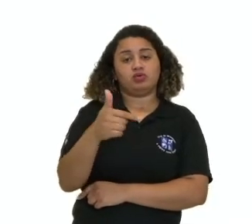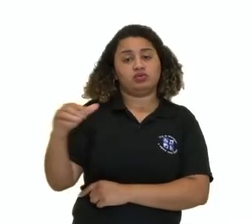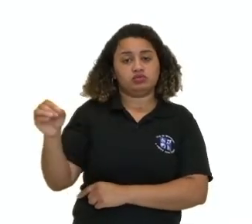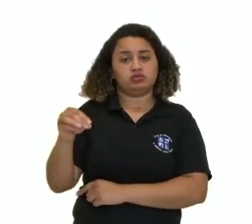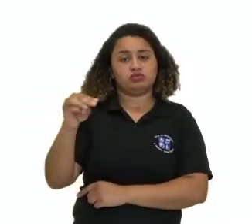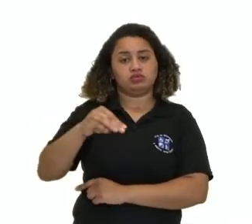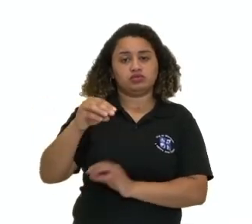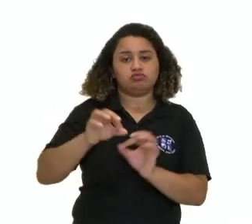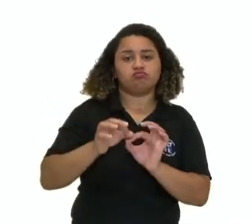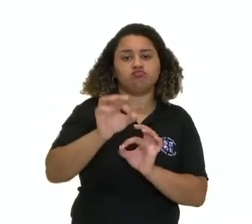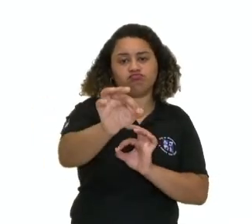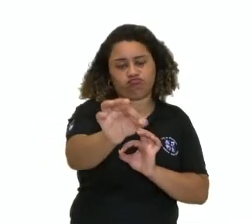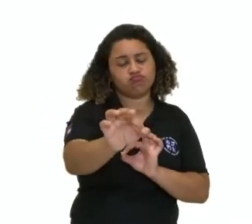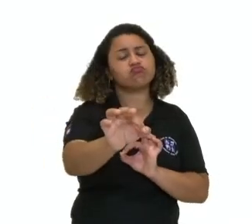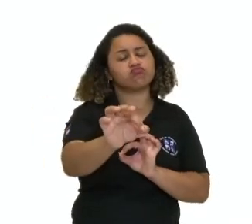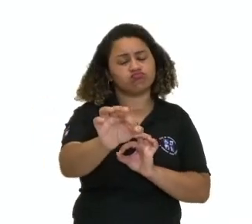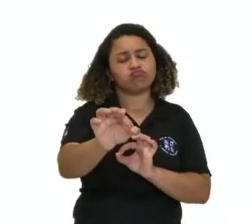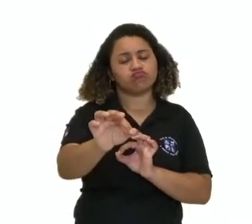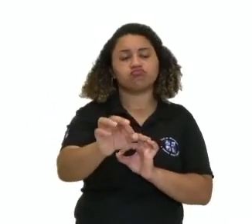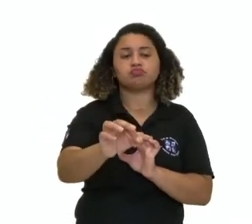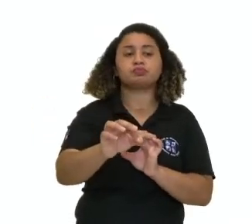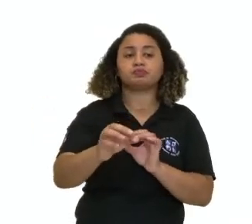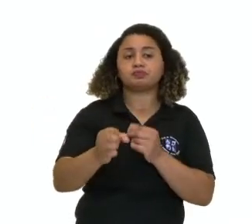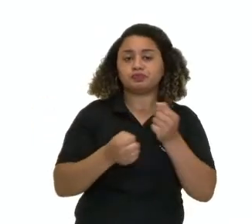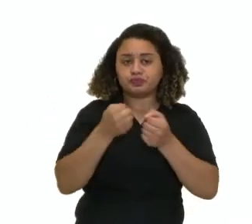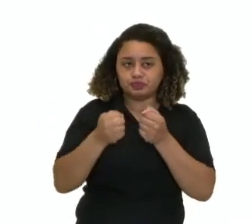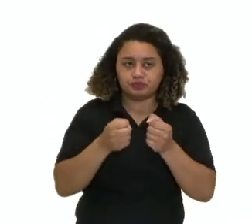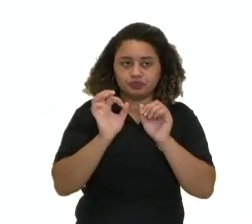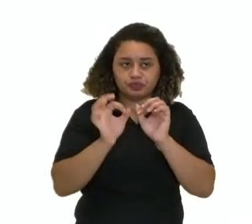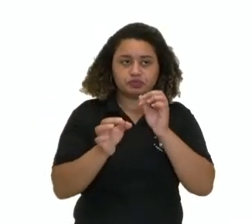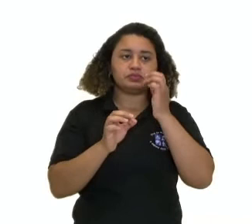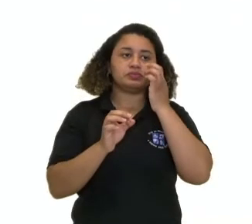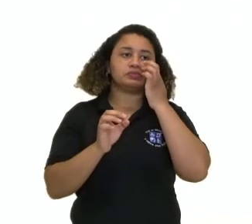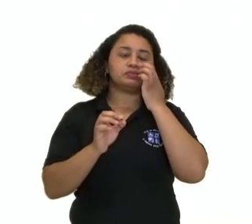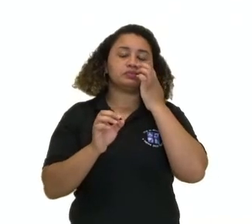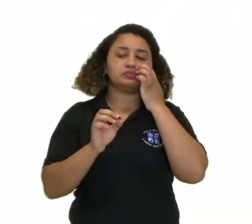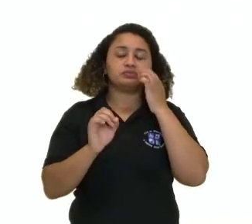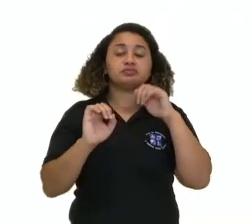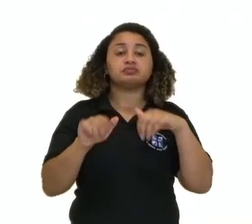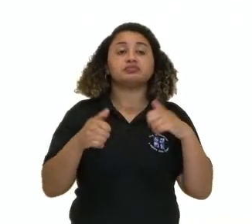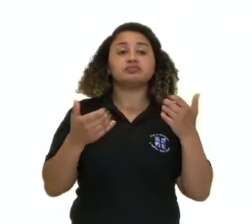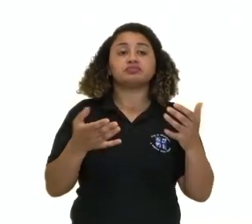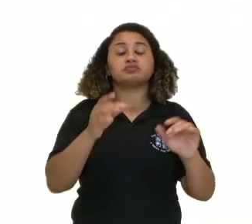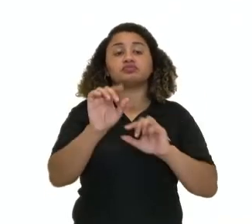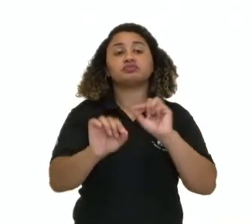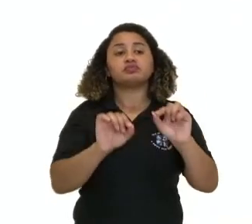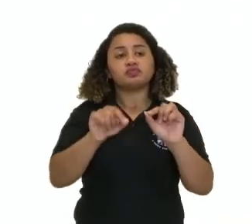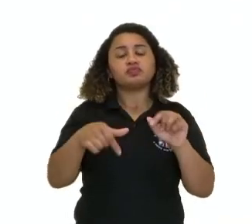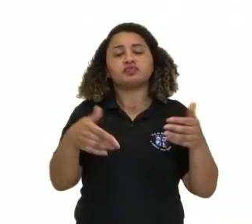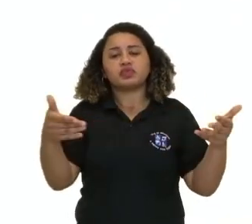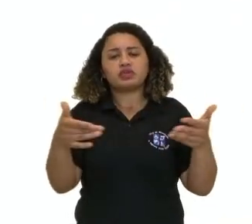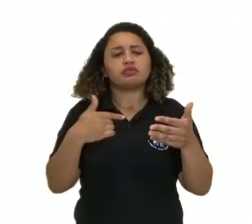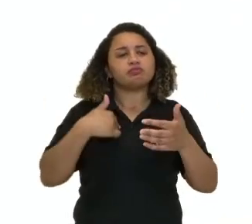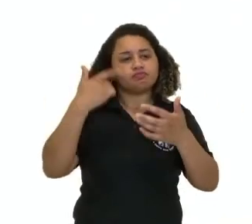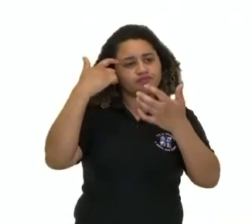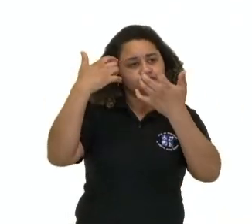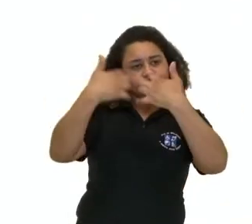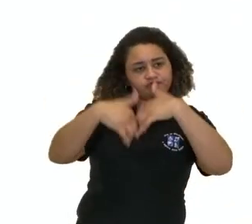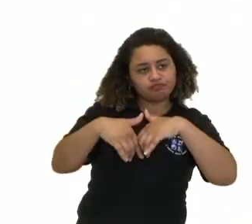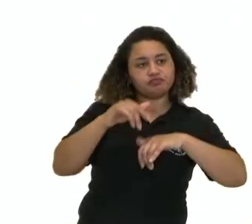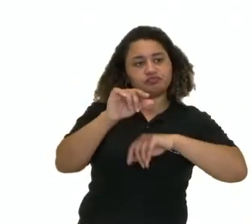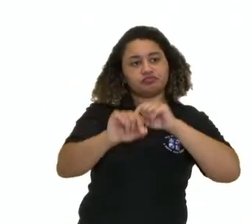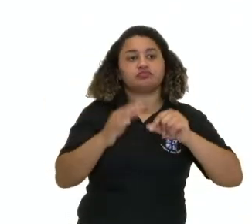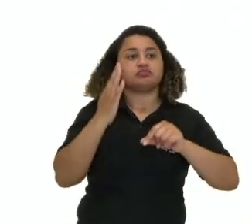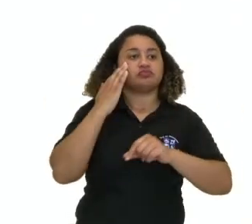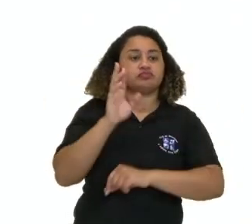A4 era equivalente a 1.200, correto? 1.200 metros. Então, vamos pensar sobre isso.